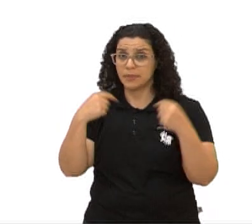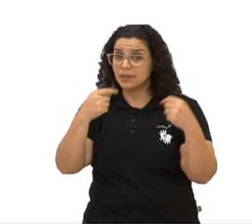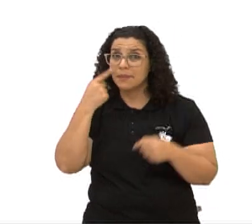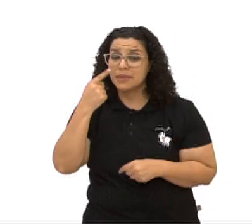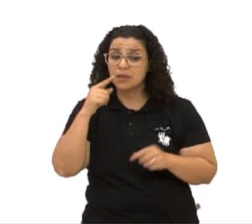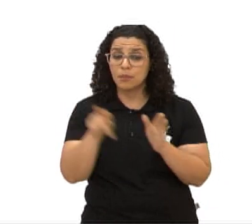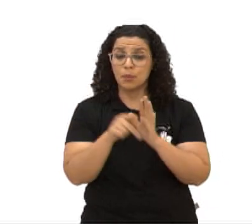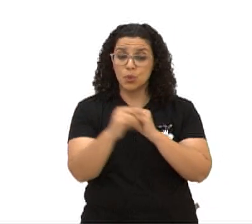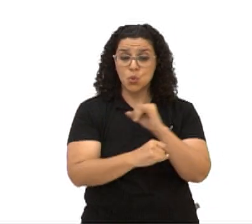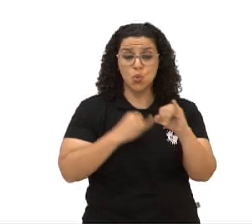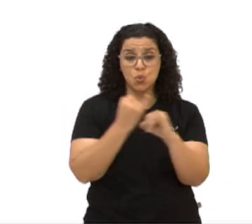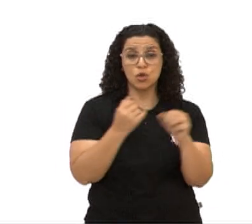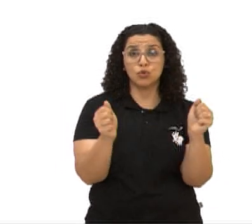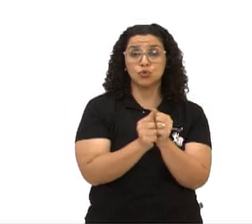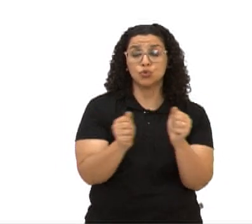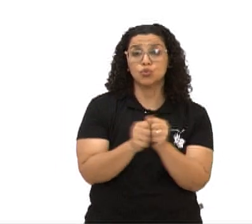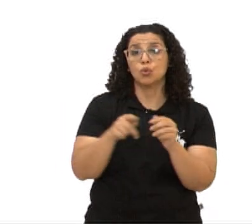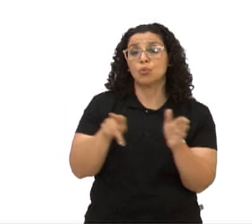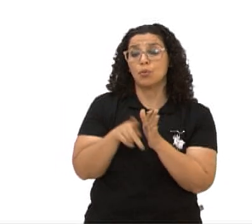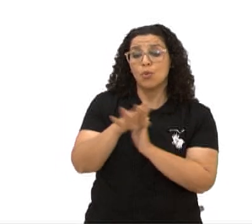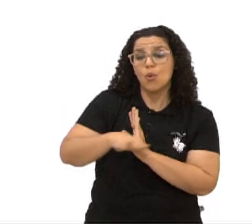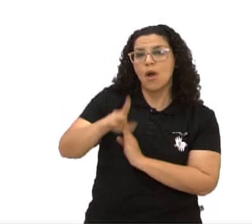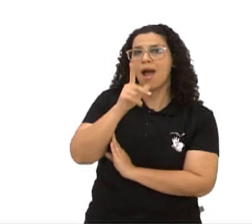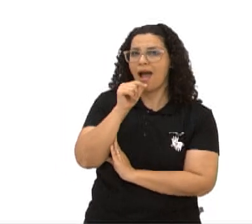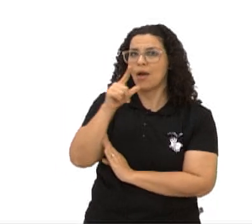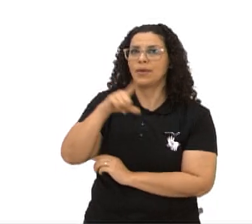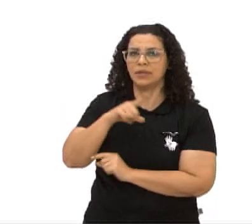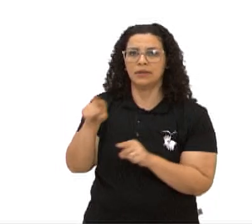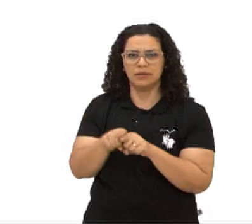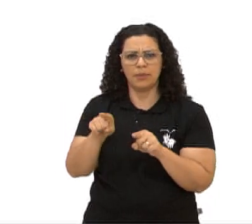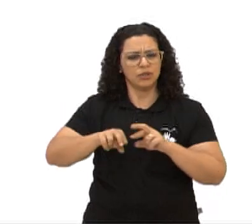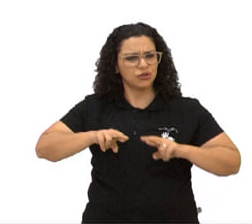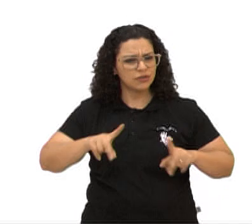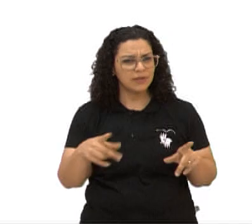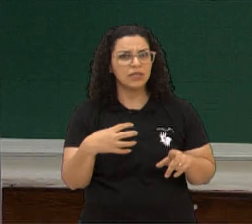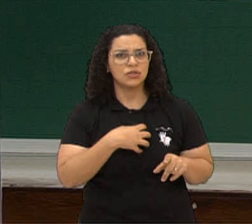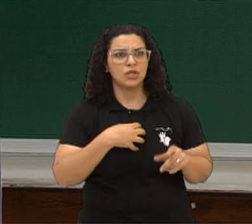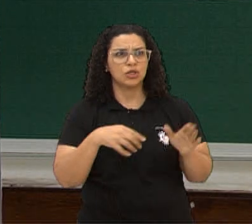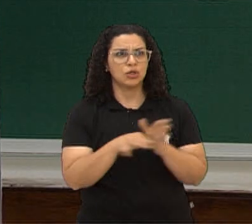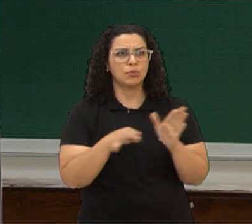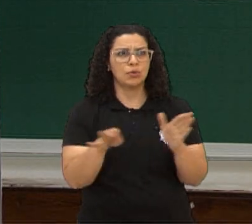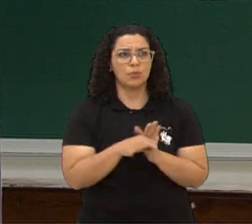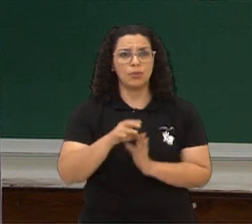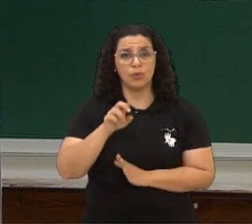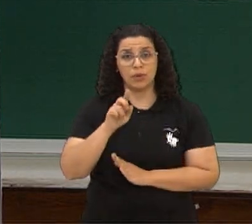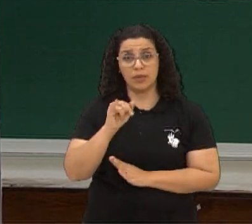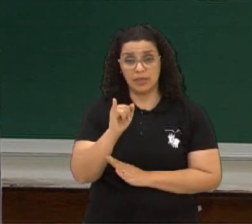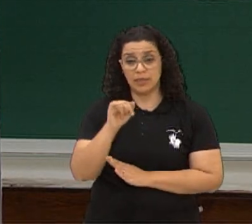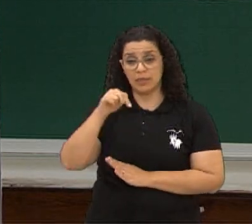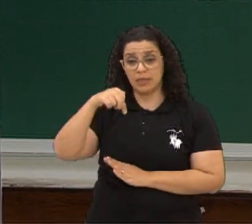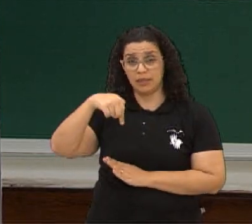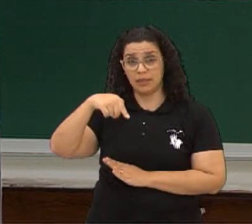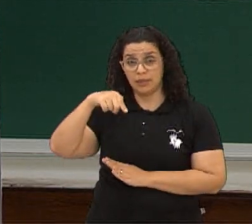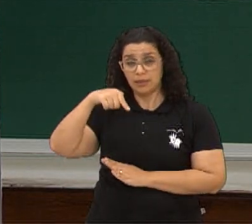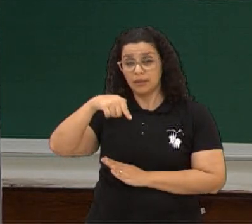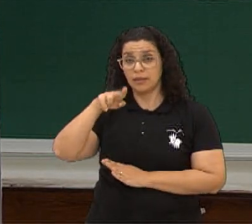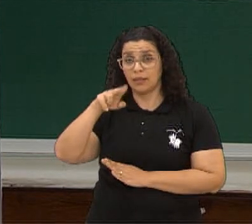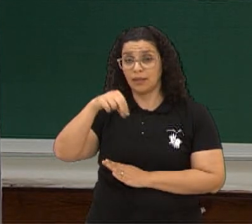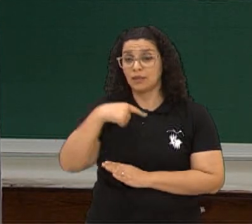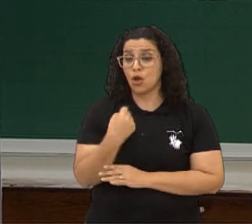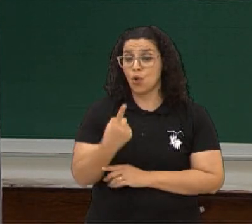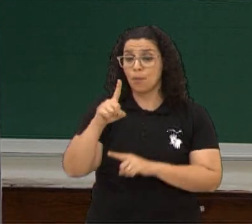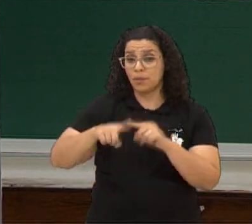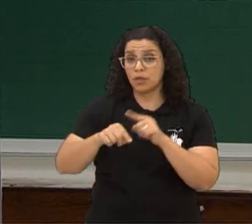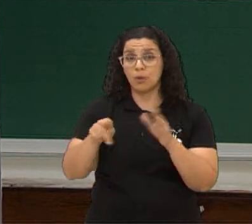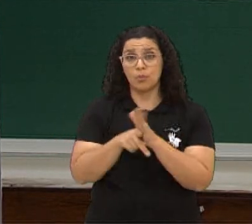íons provenientes da autoionização da água. Então, diferente da eletrólise ígnea, que nós tínhamos uma